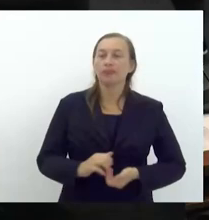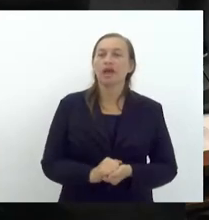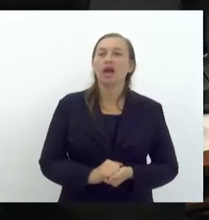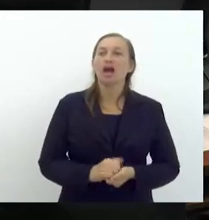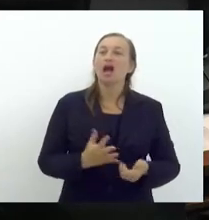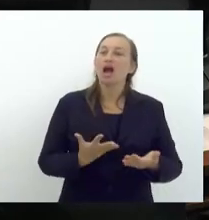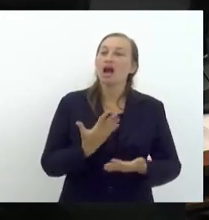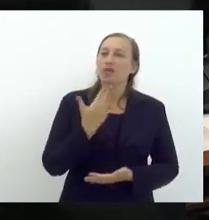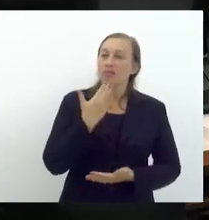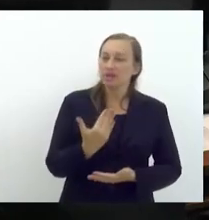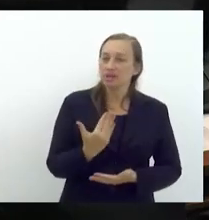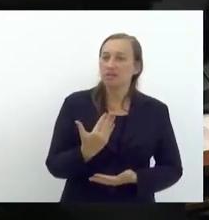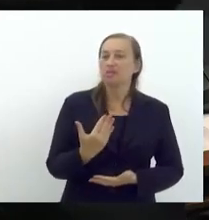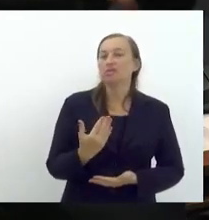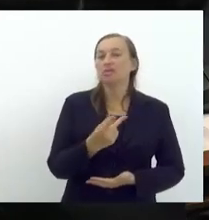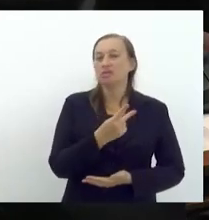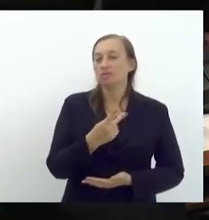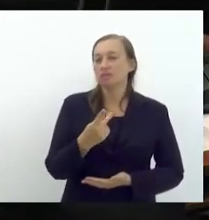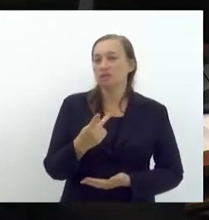presidência